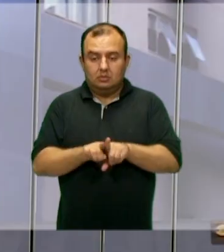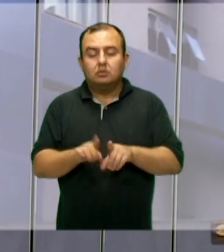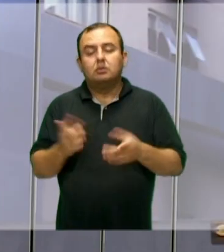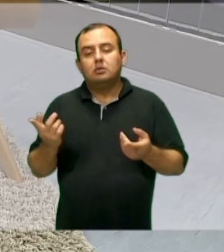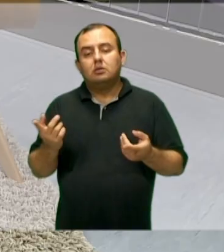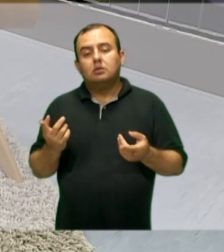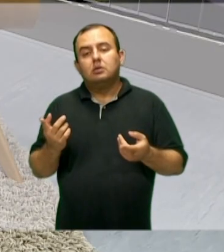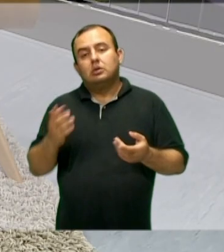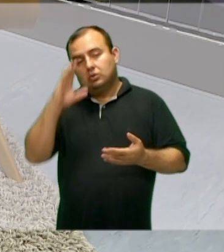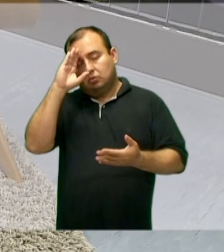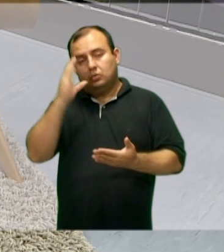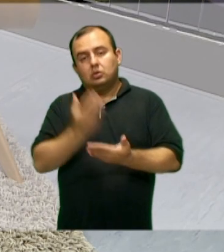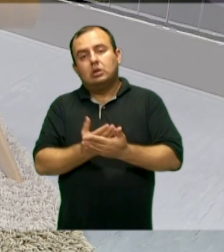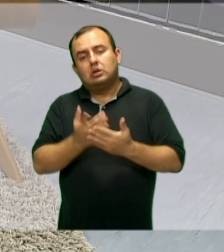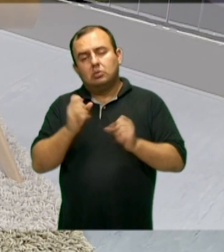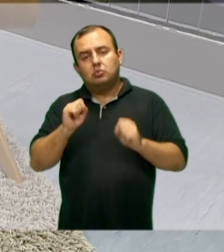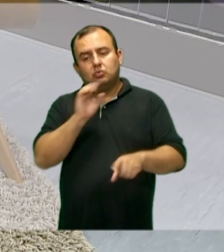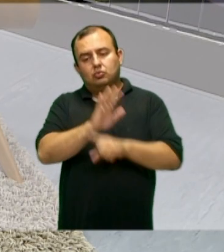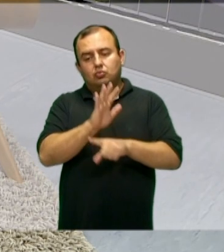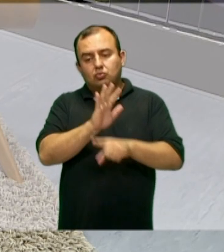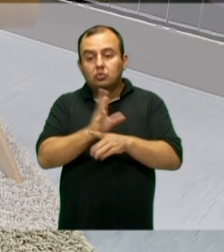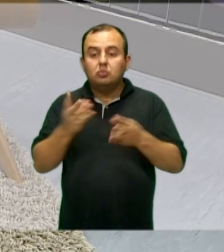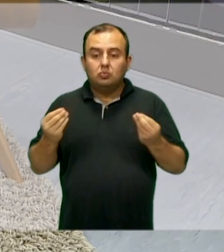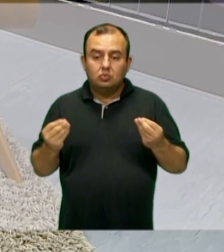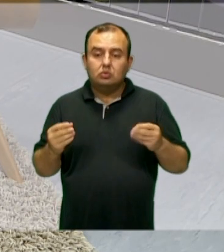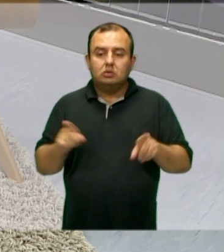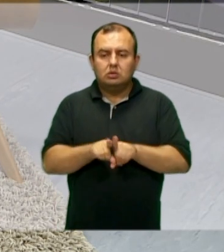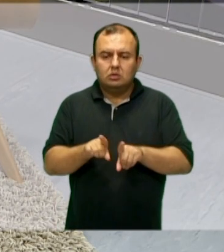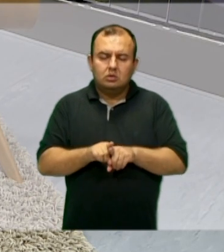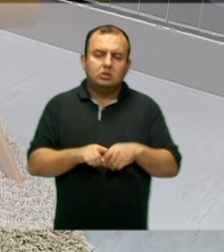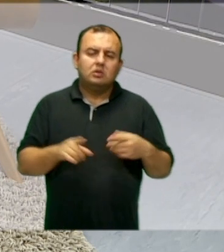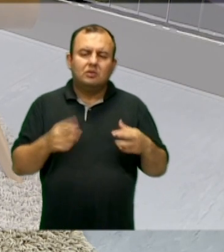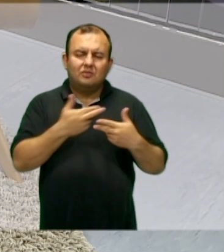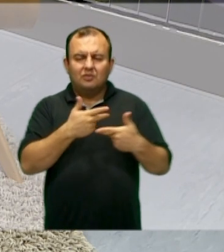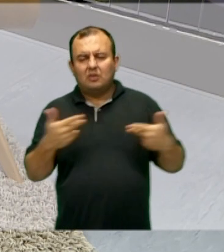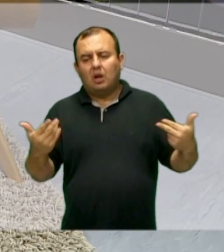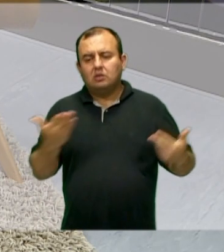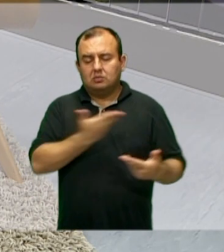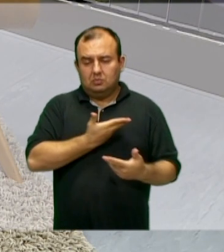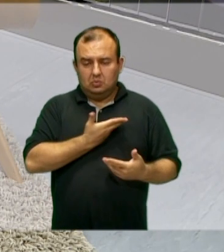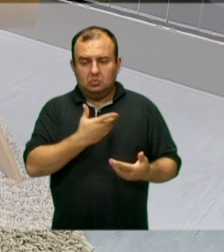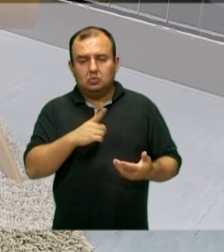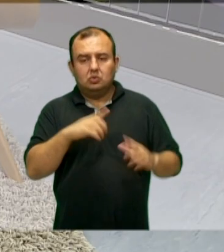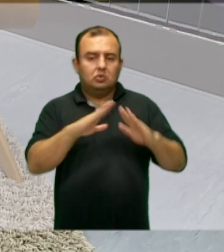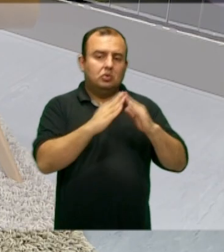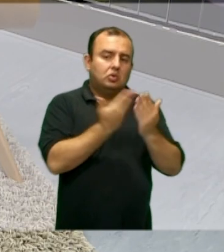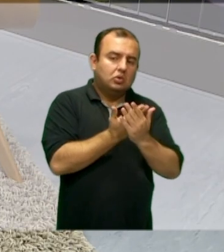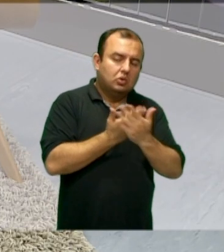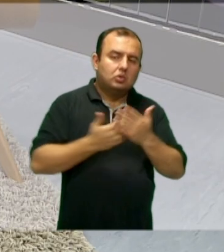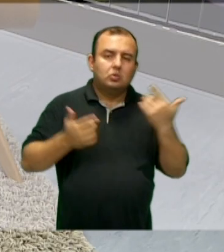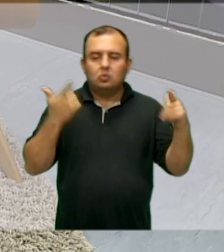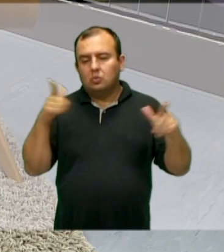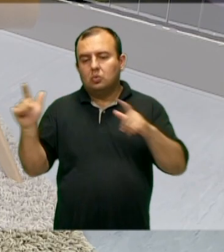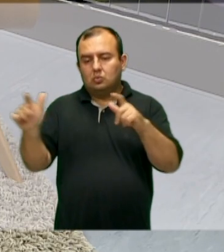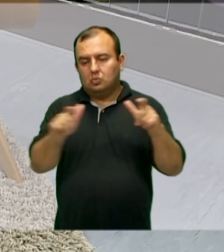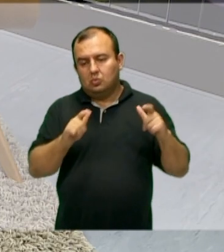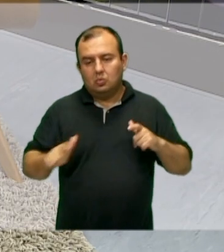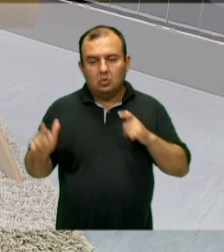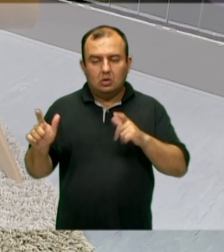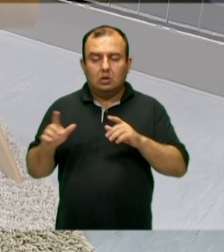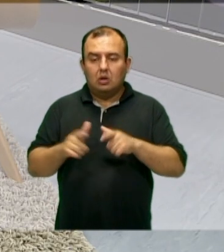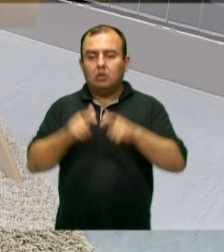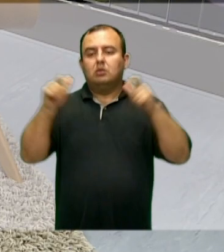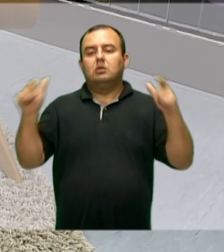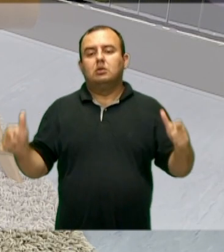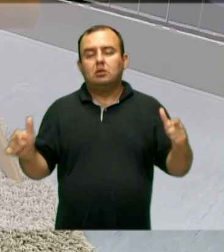motinhas e bicicletas, eu creio que eles possam ajudar bastante. E não só isso, vários amigos que eu tenho, seja na escola, seja em qualquer outro lugar, a maior parte